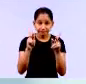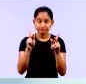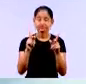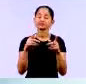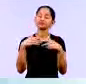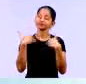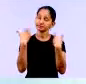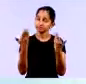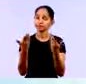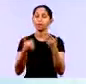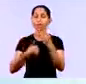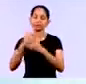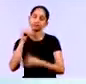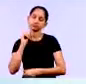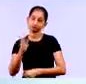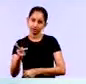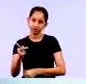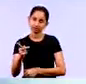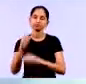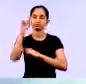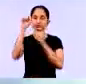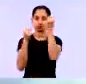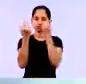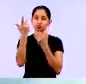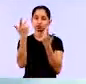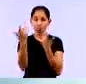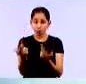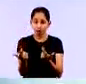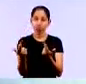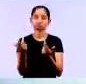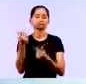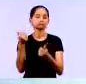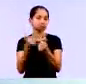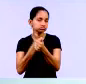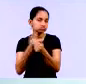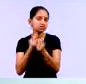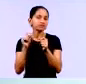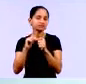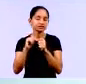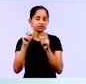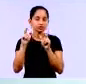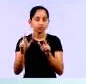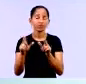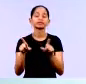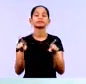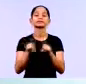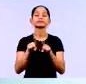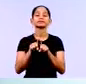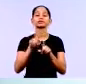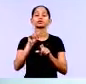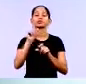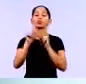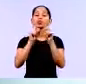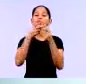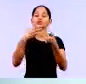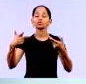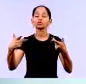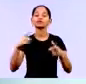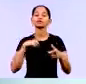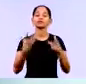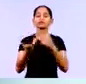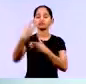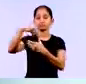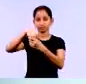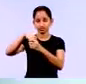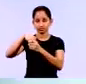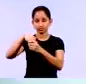Por isso, o orçamento de produção. Então, nós já vimos o orçamento de produção. E o que é composto do orçamento de produção? O orçamento de